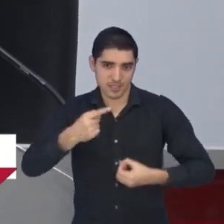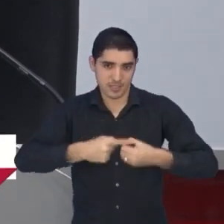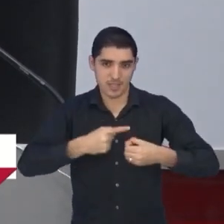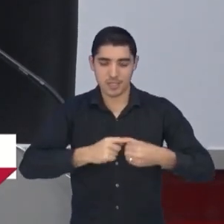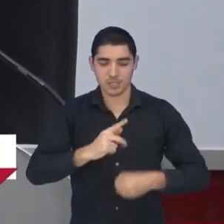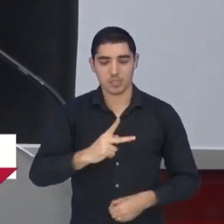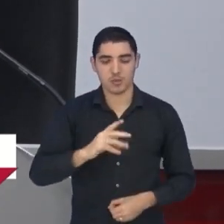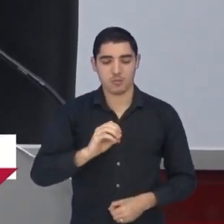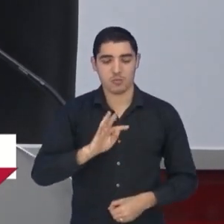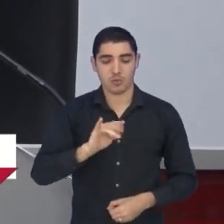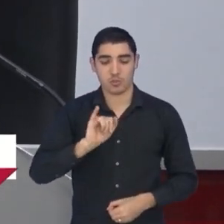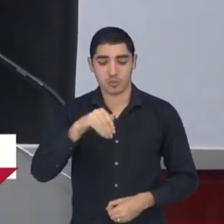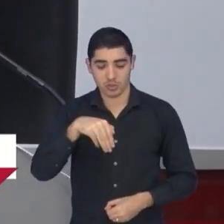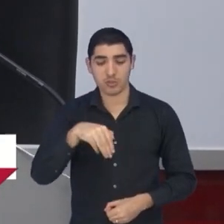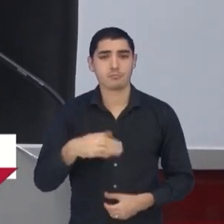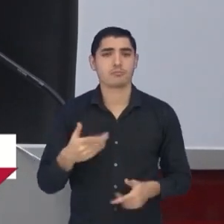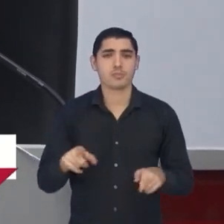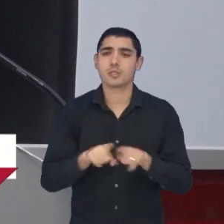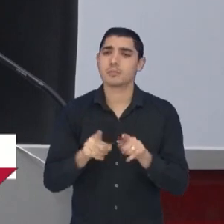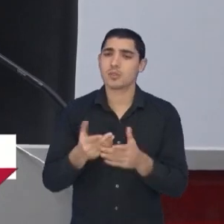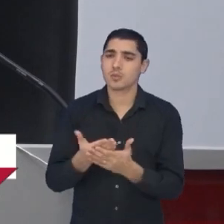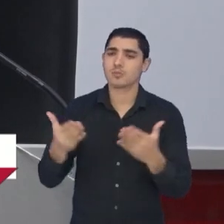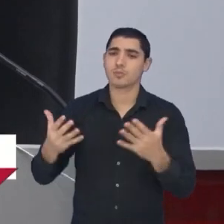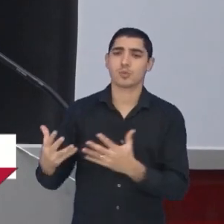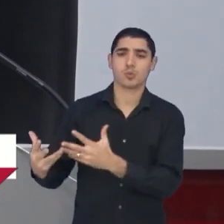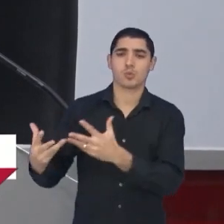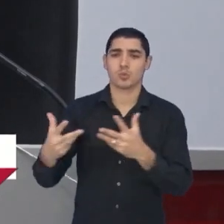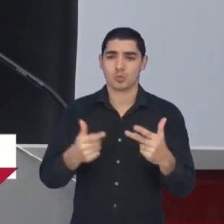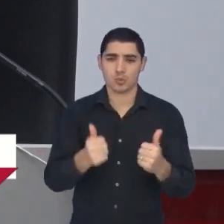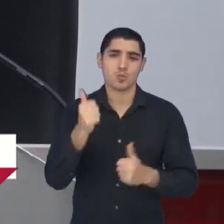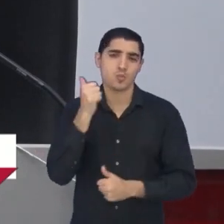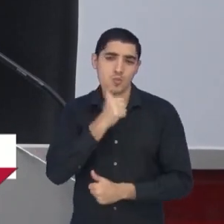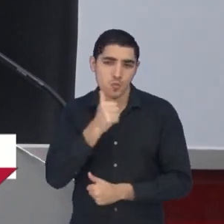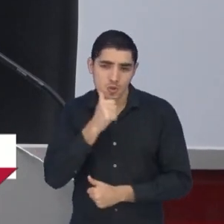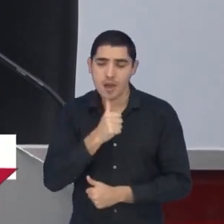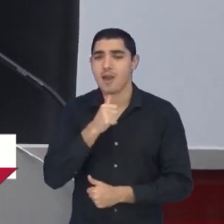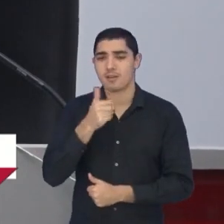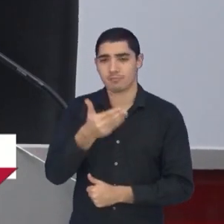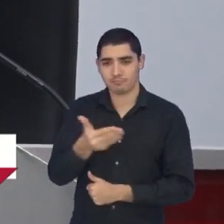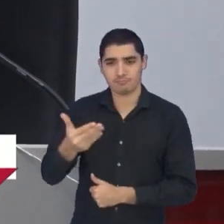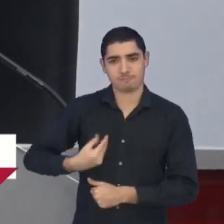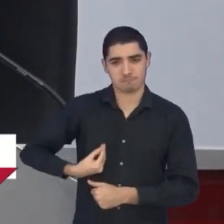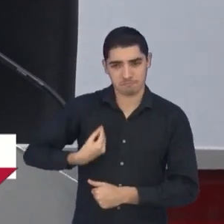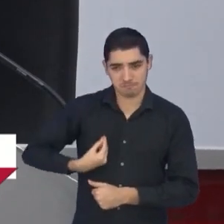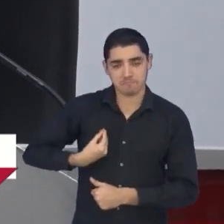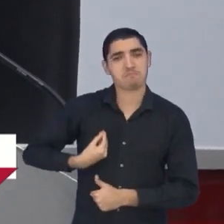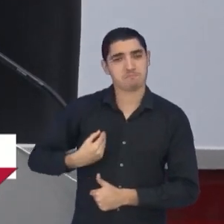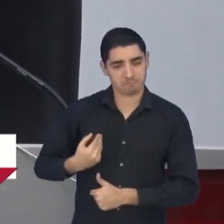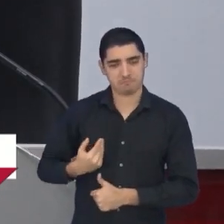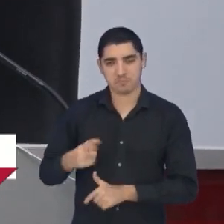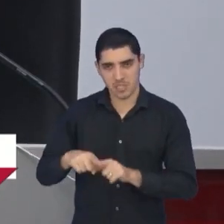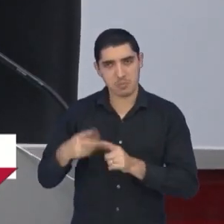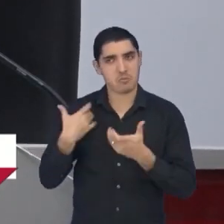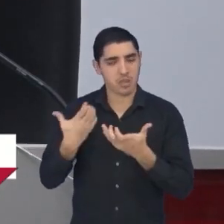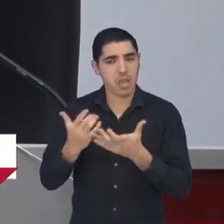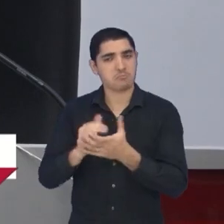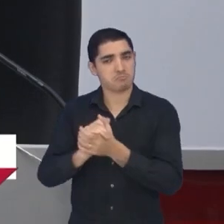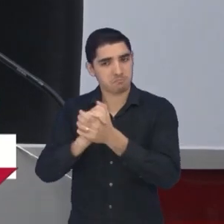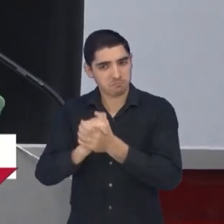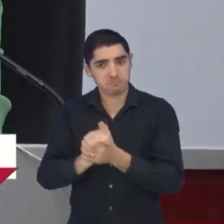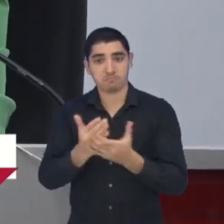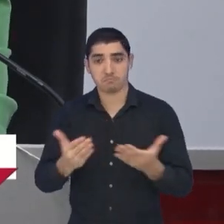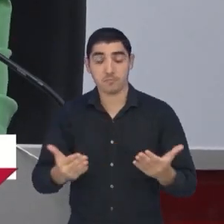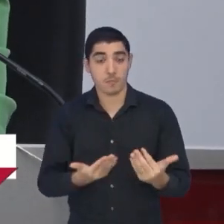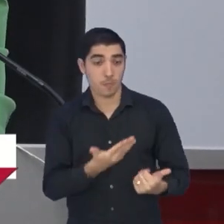cumprimento todas as prefeitas presidentes de câmaras todas as mulheres aqui presentes nosso